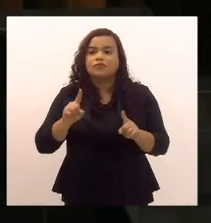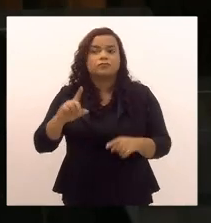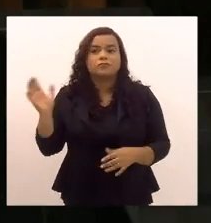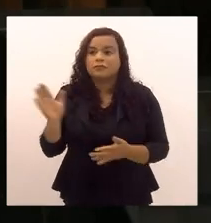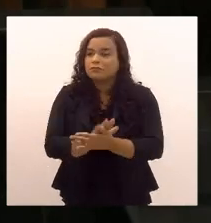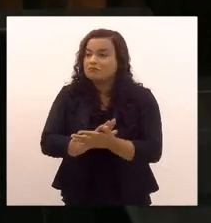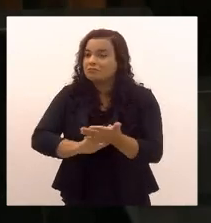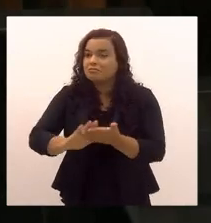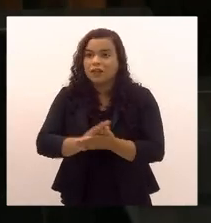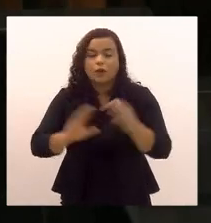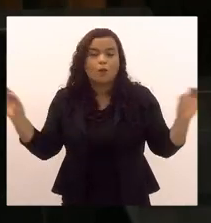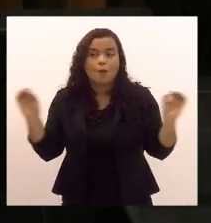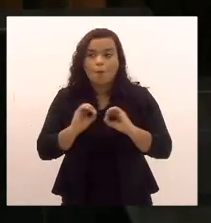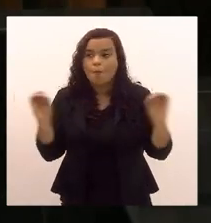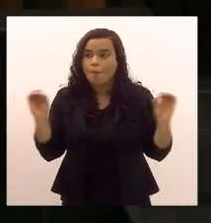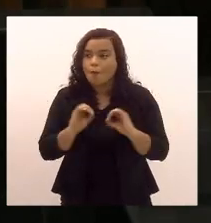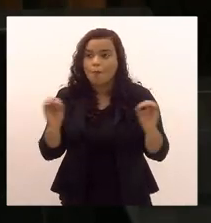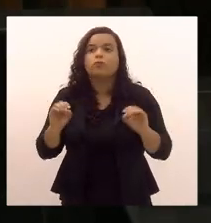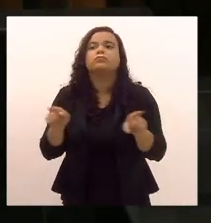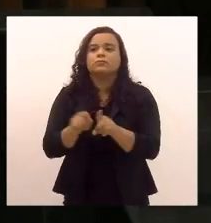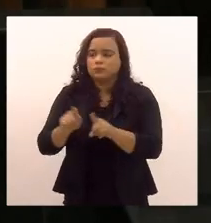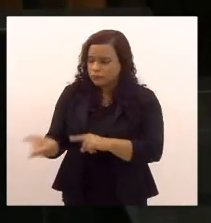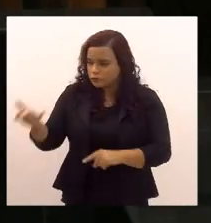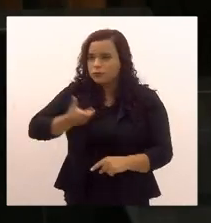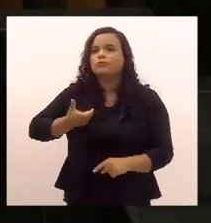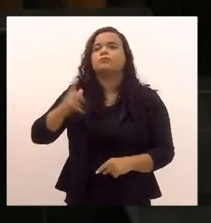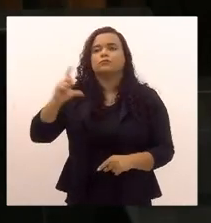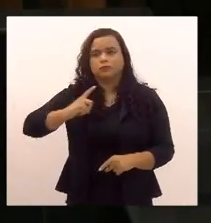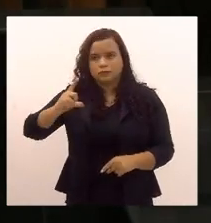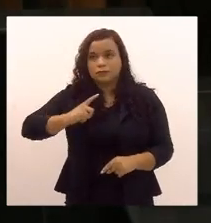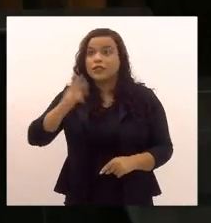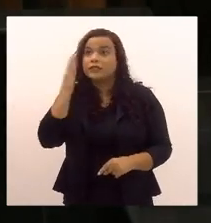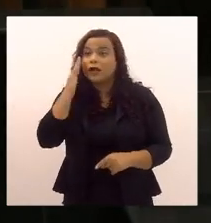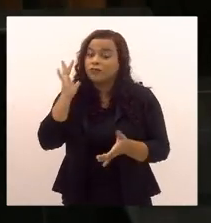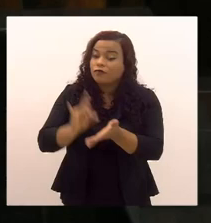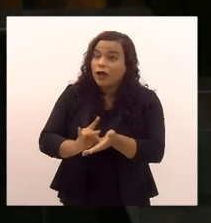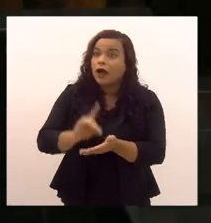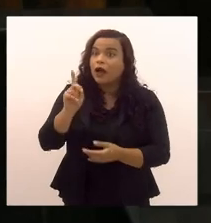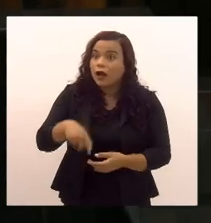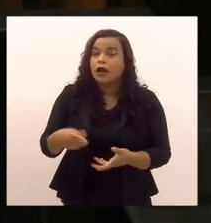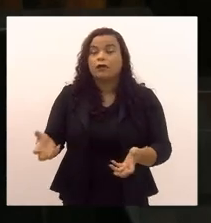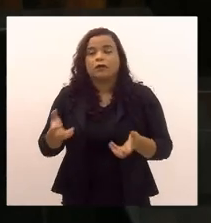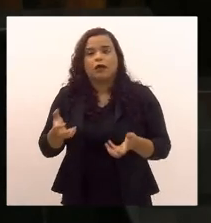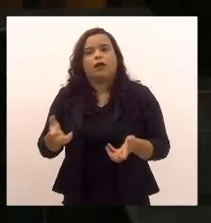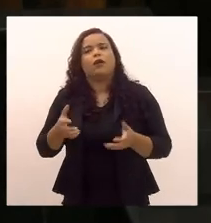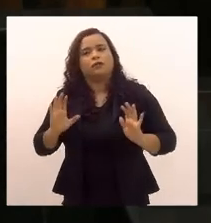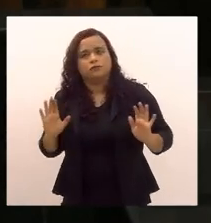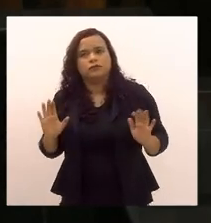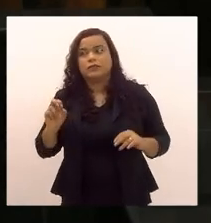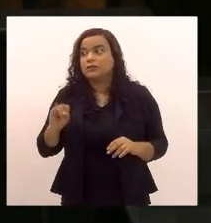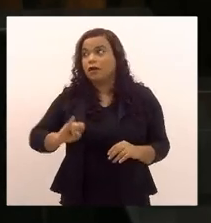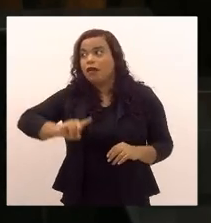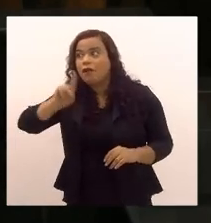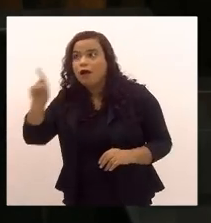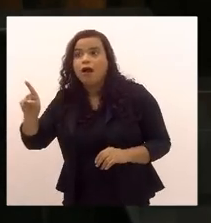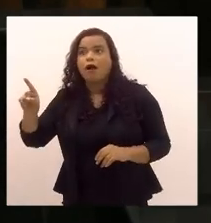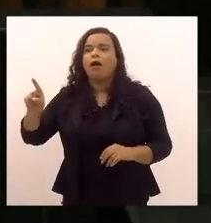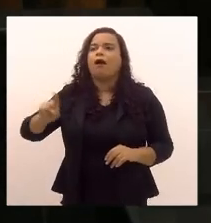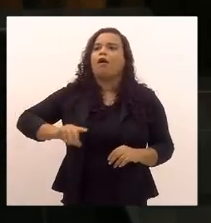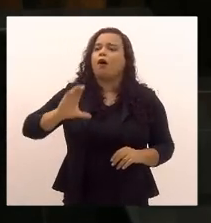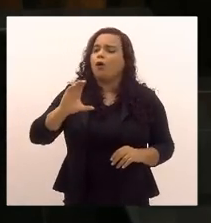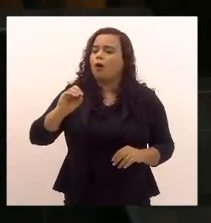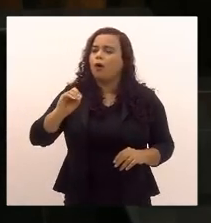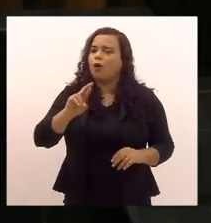fiquei sabendo disso também quero saber se é verdade se a Coordenadoria pediu o afastamento